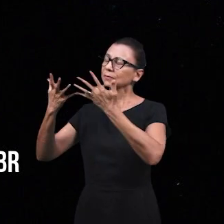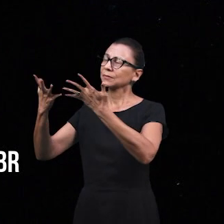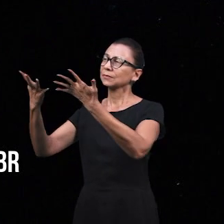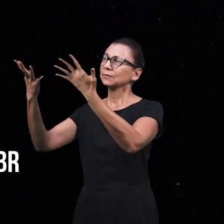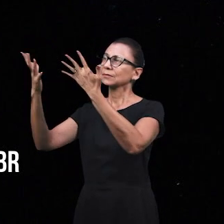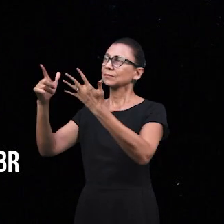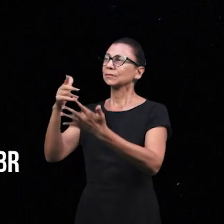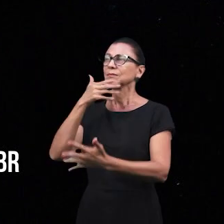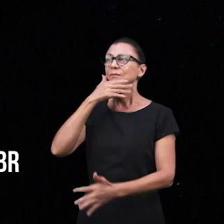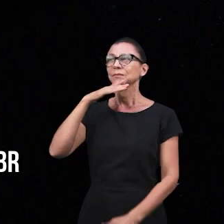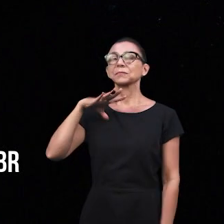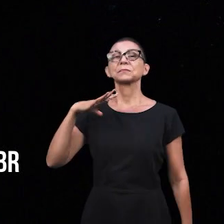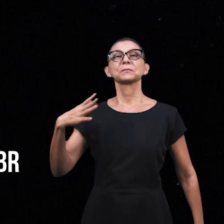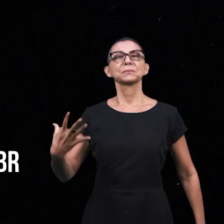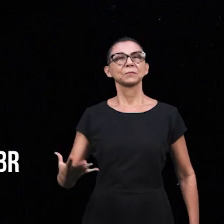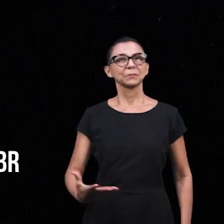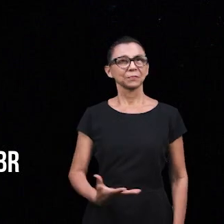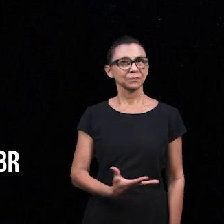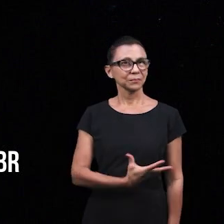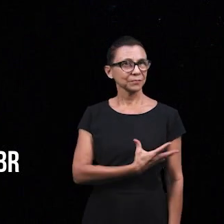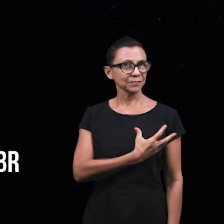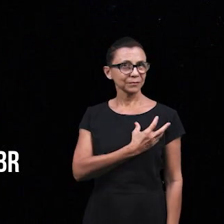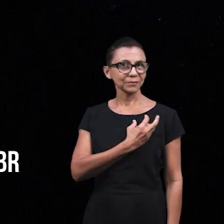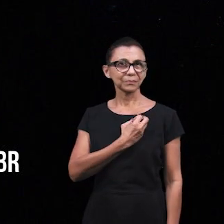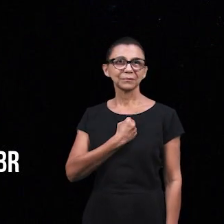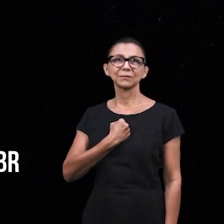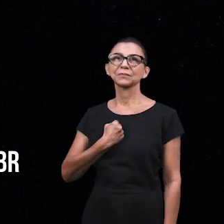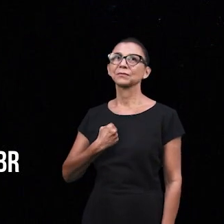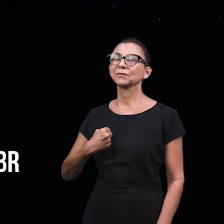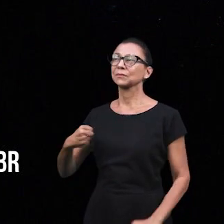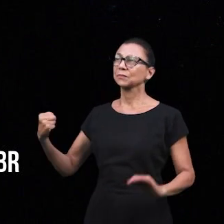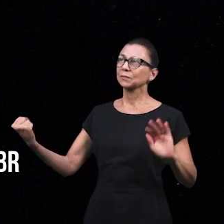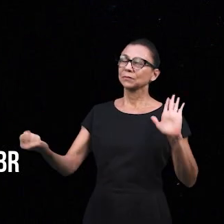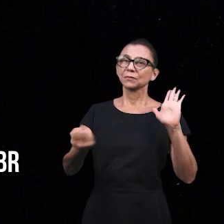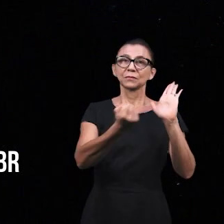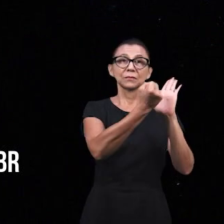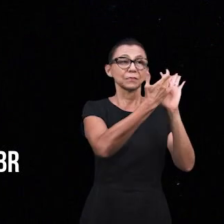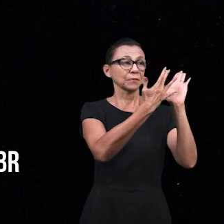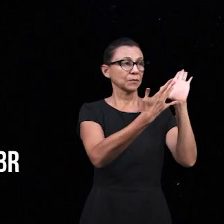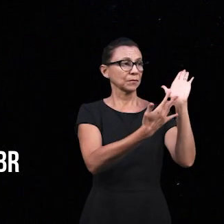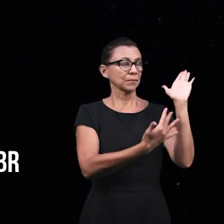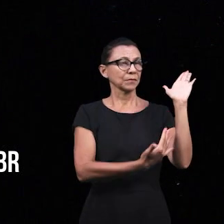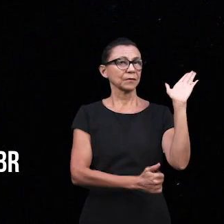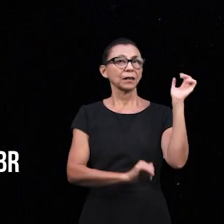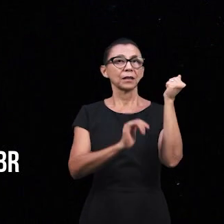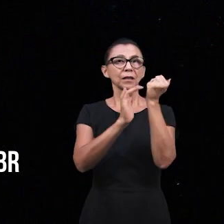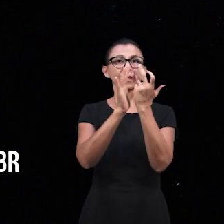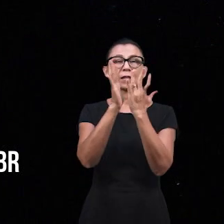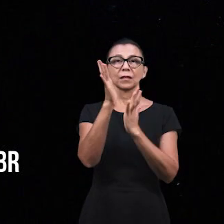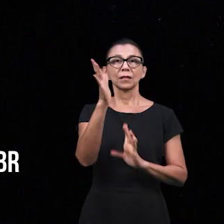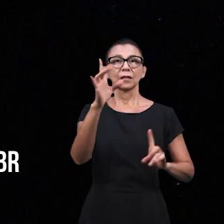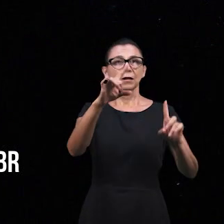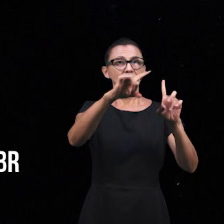meu Salvador. Já me lavou teu sangue